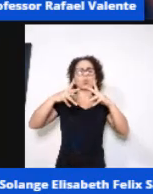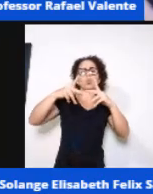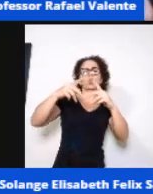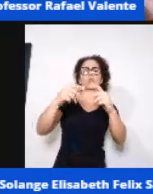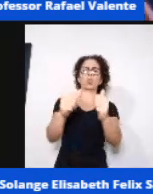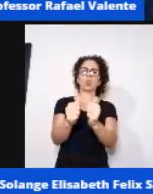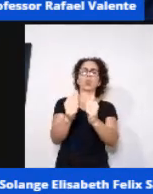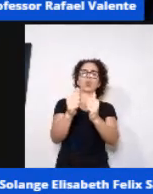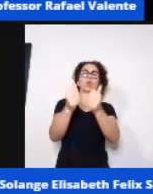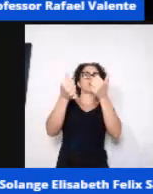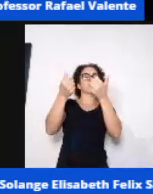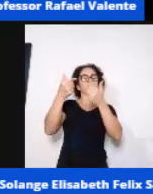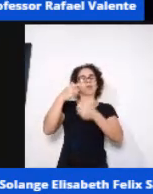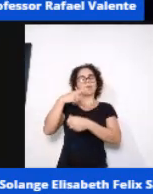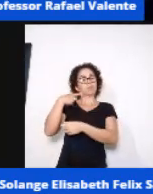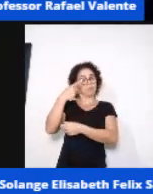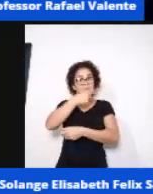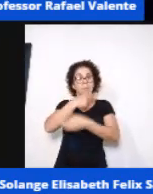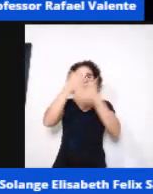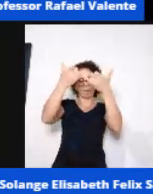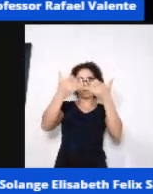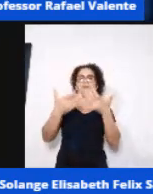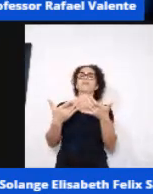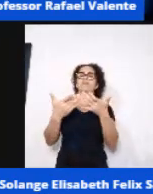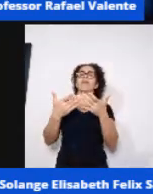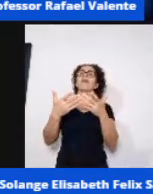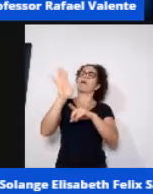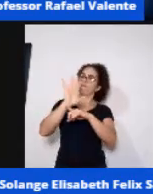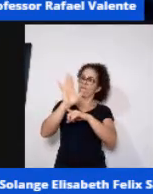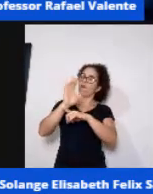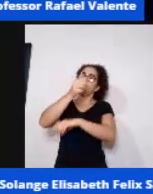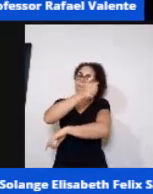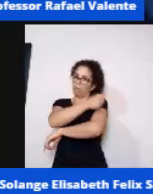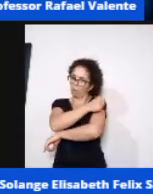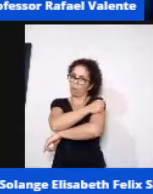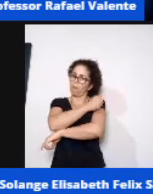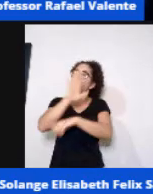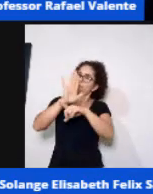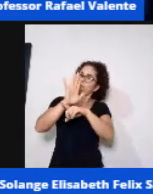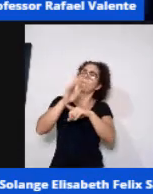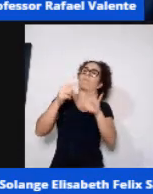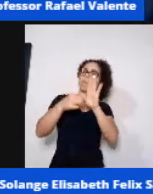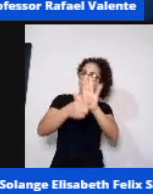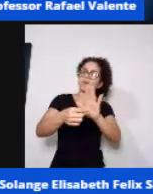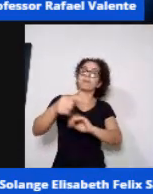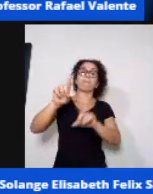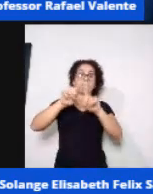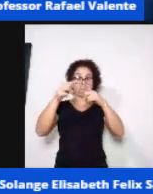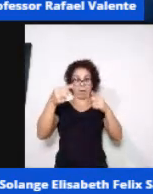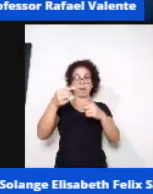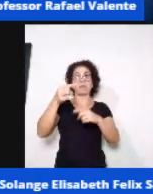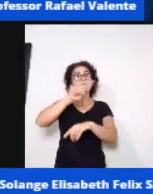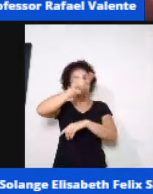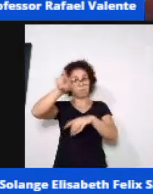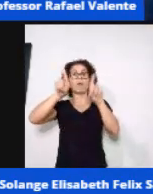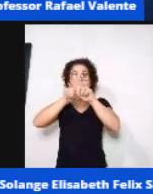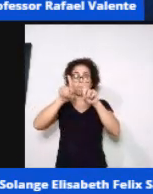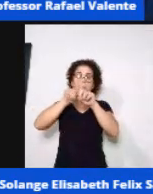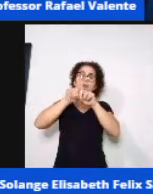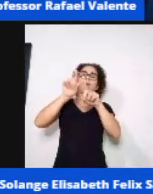alunos de vocês, mas, por gentileza, assistam esse filme. Tarefa para todos. Divertidamente, da